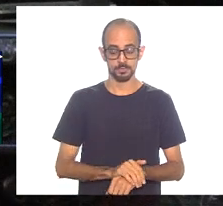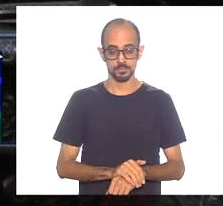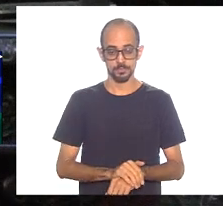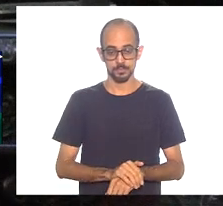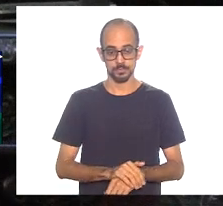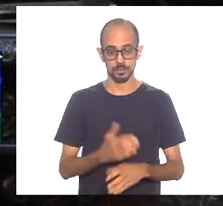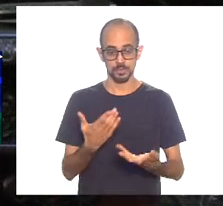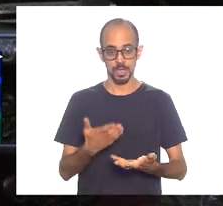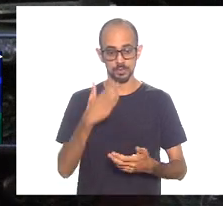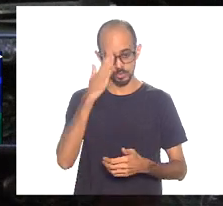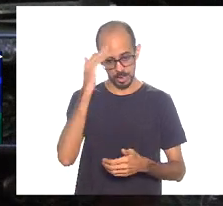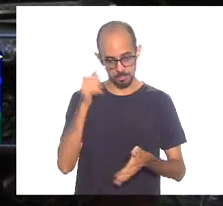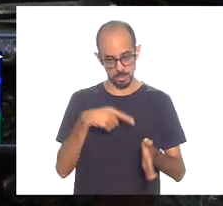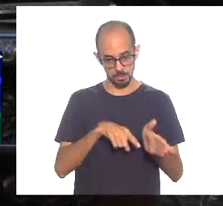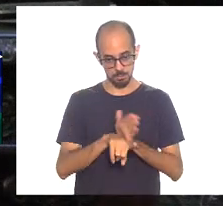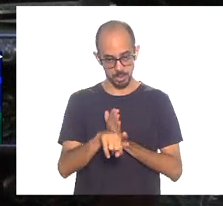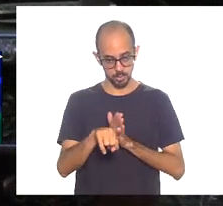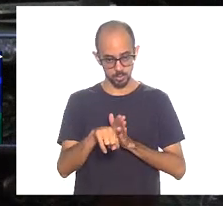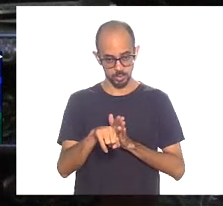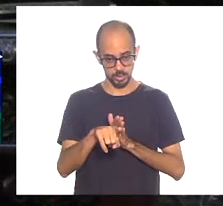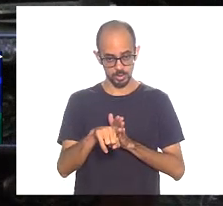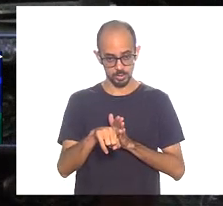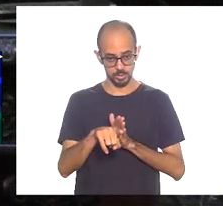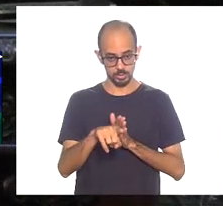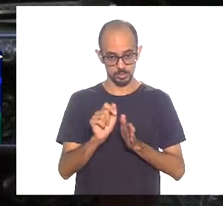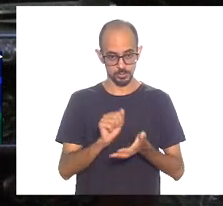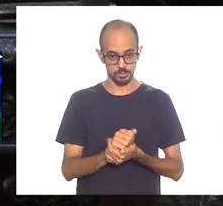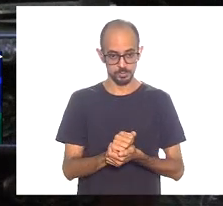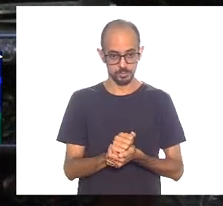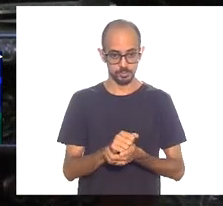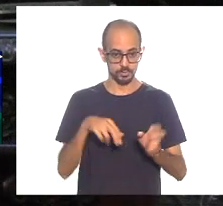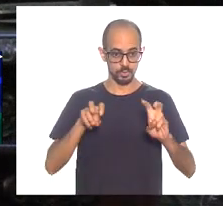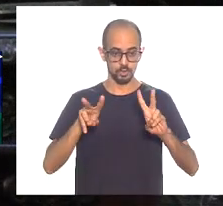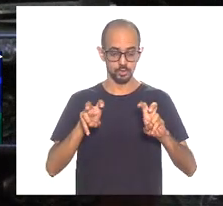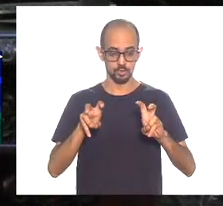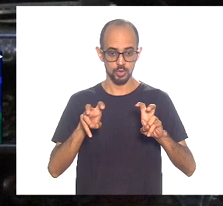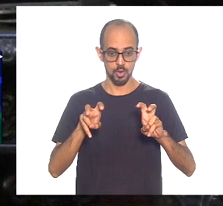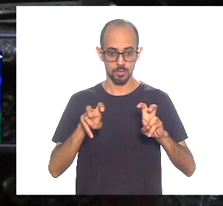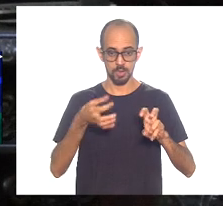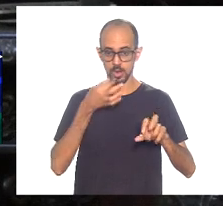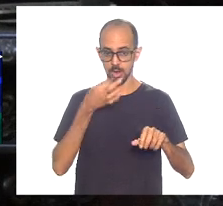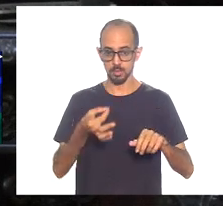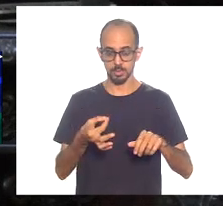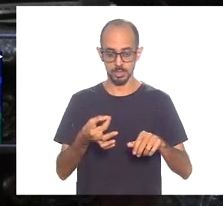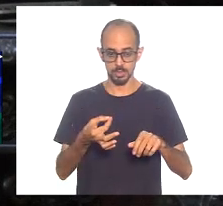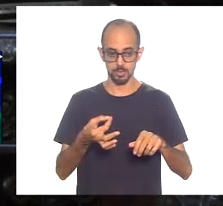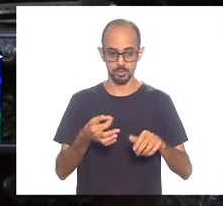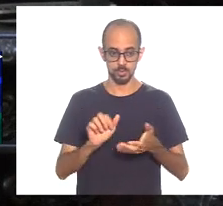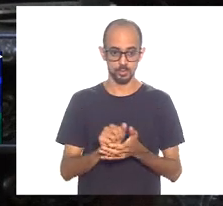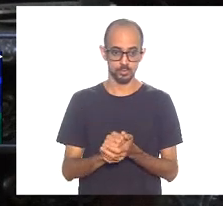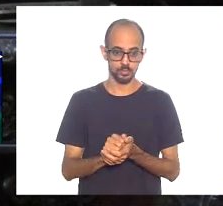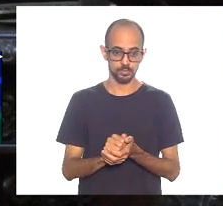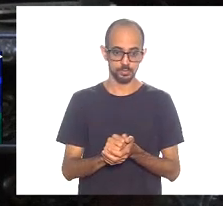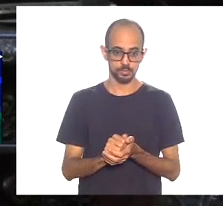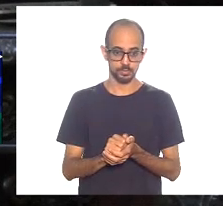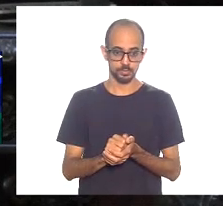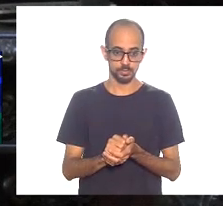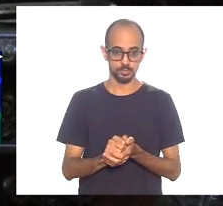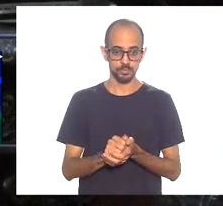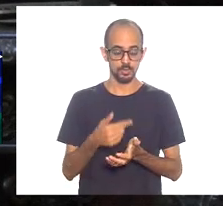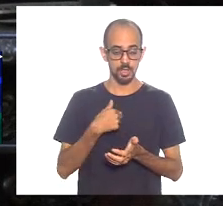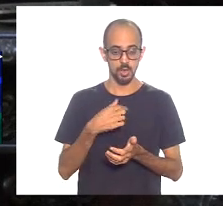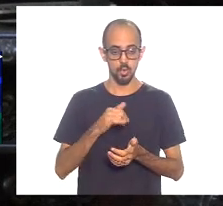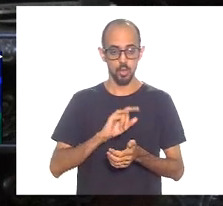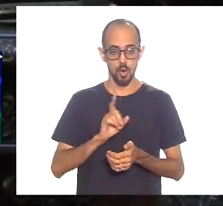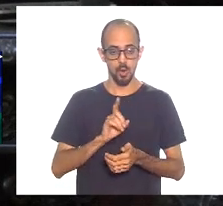eu queria saber de propósito parecia aqui Luiz é sem avisar